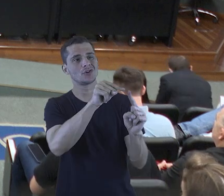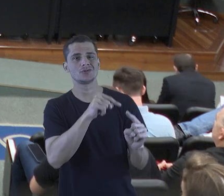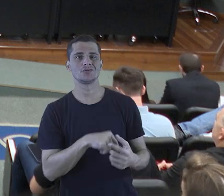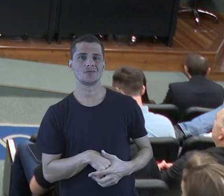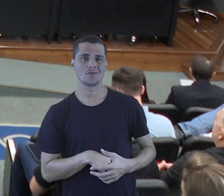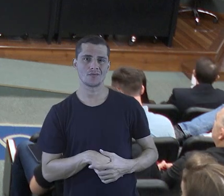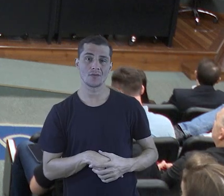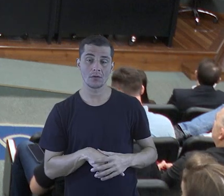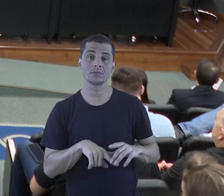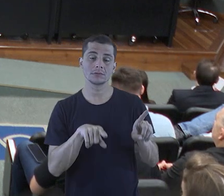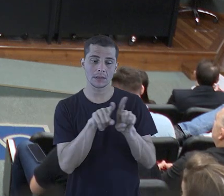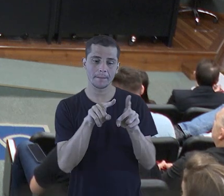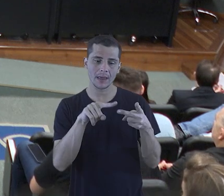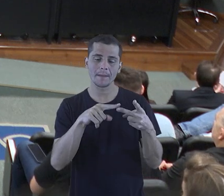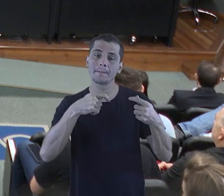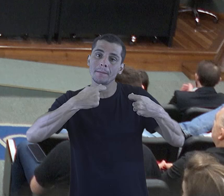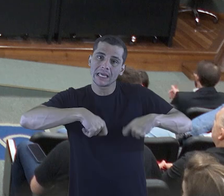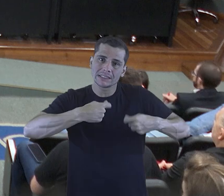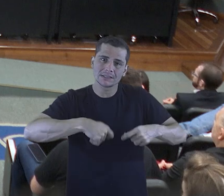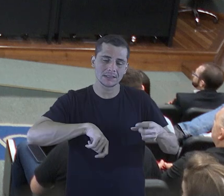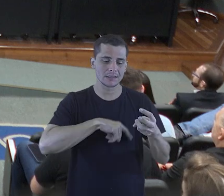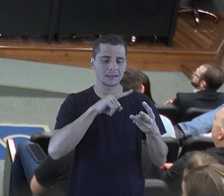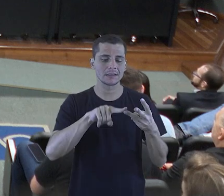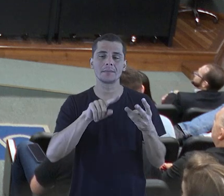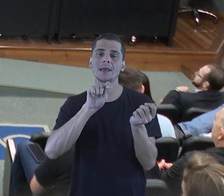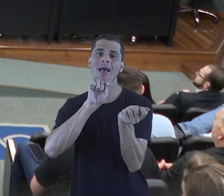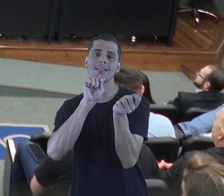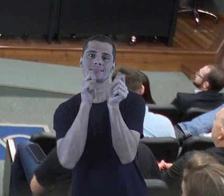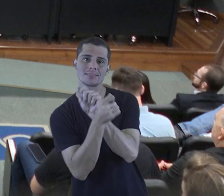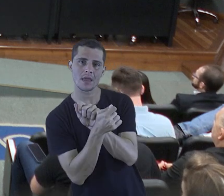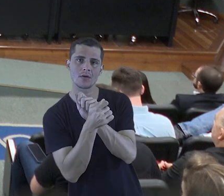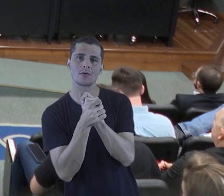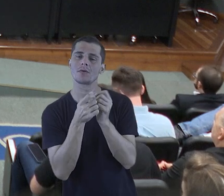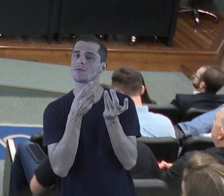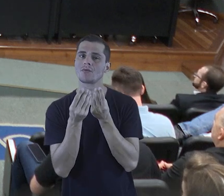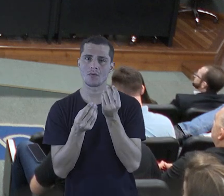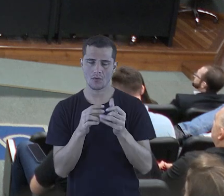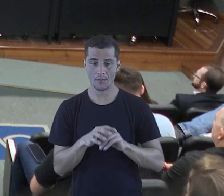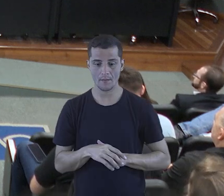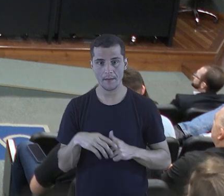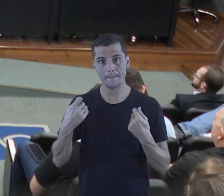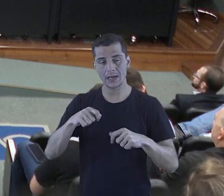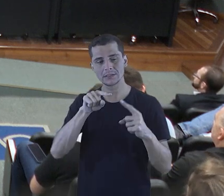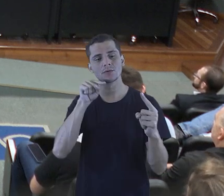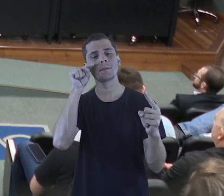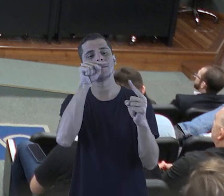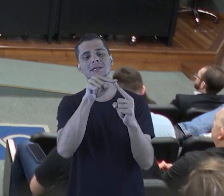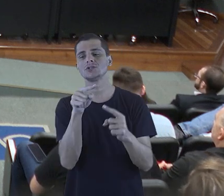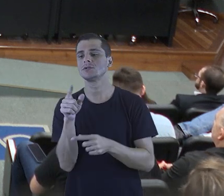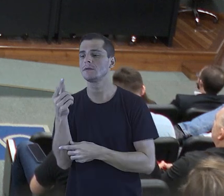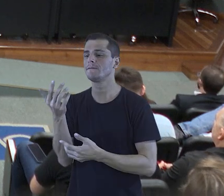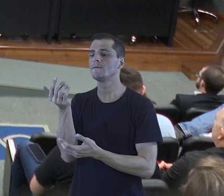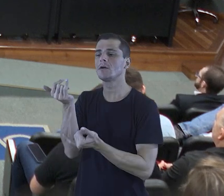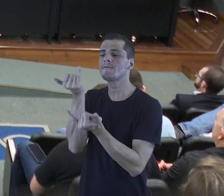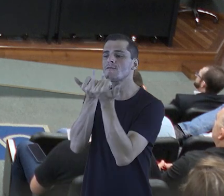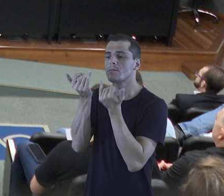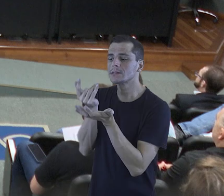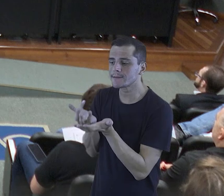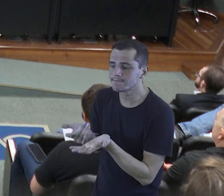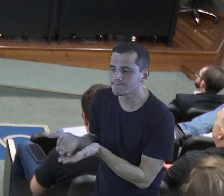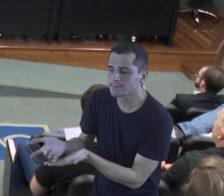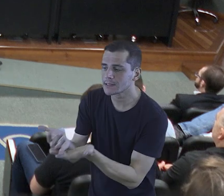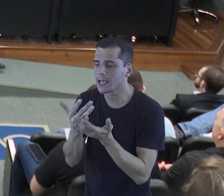Finalidade, necessidade e adequação. Vocês precisam demonstrar a finalidade daquela coleta ou daquele